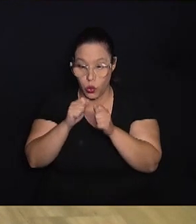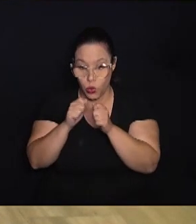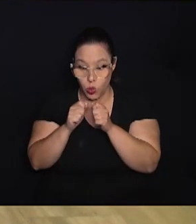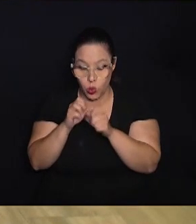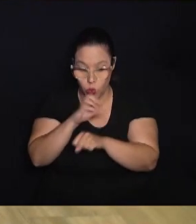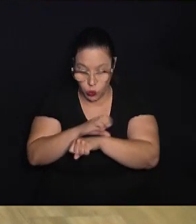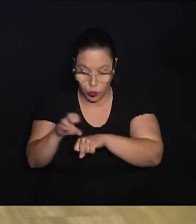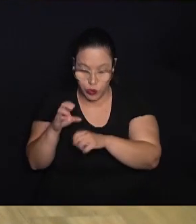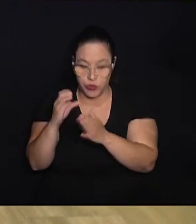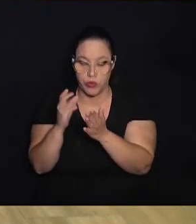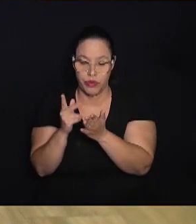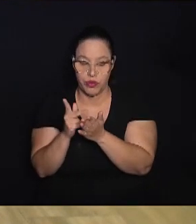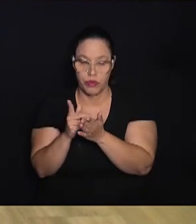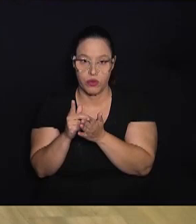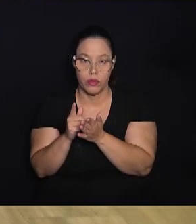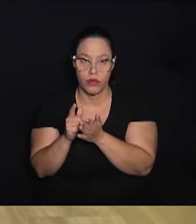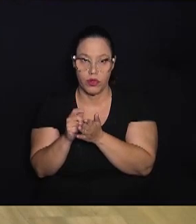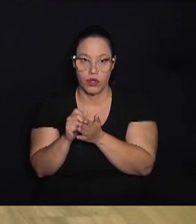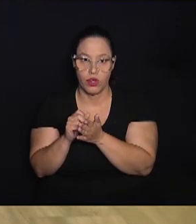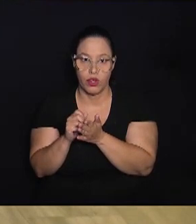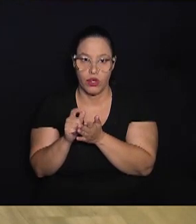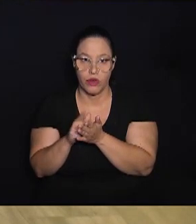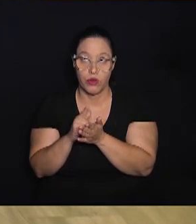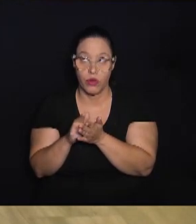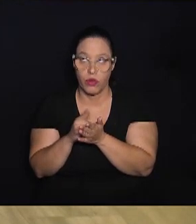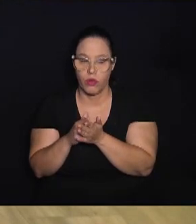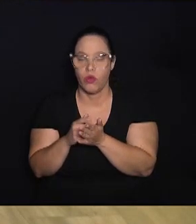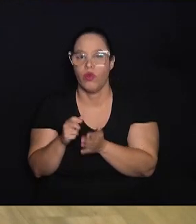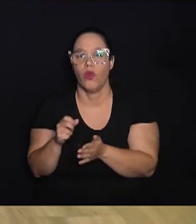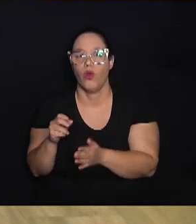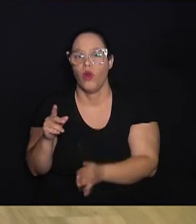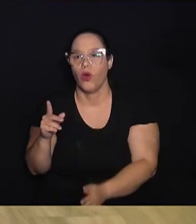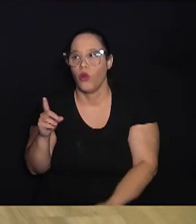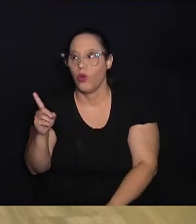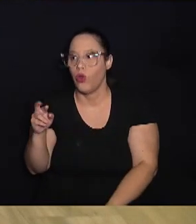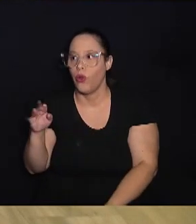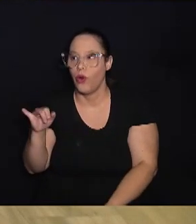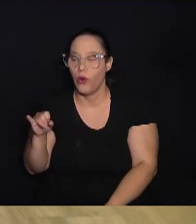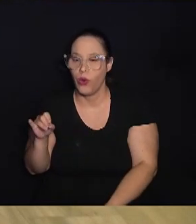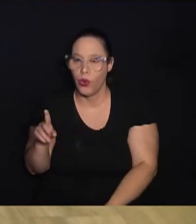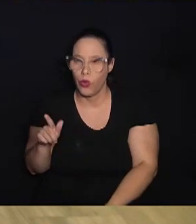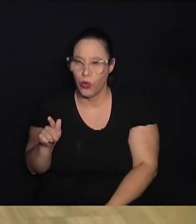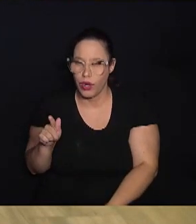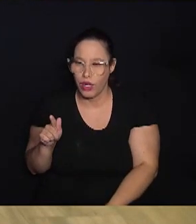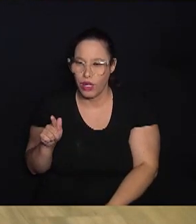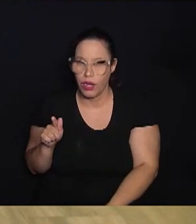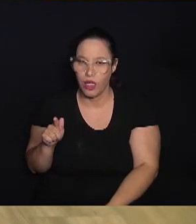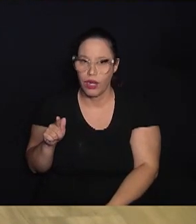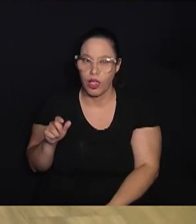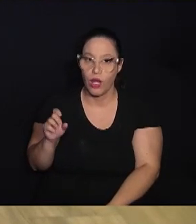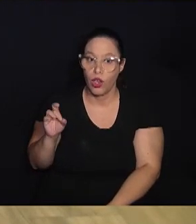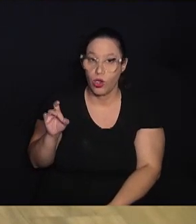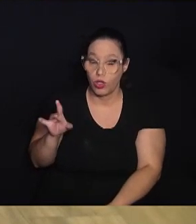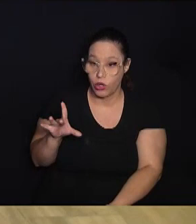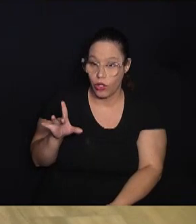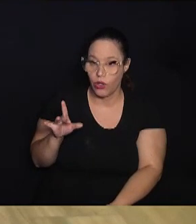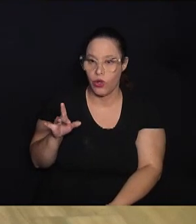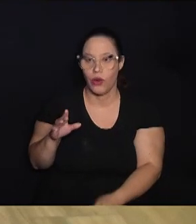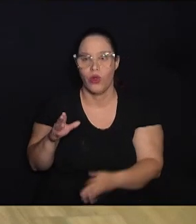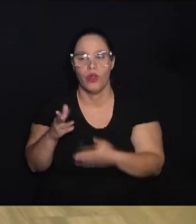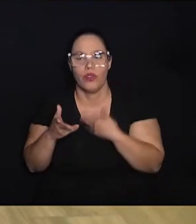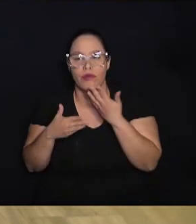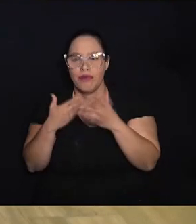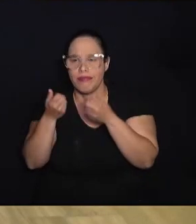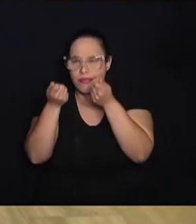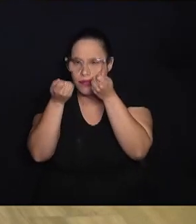um dos personagens que chama Dog que foi um colega de classe meu também é personagem da só dando gisada eu queria que ele